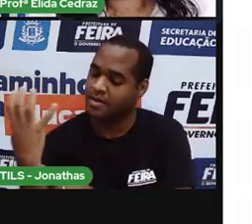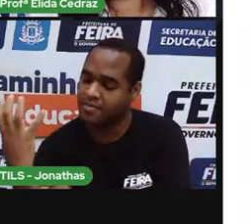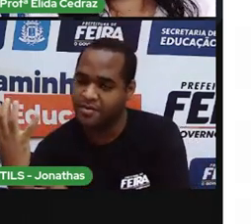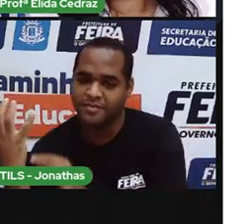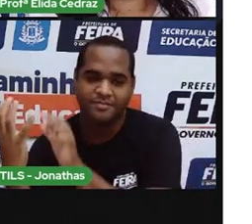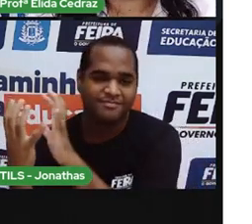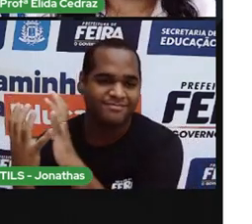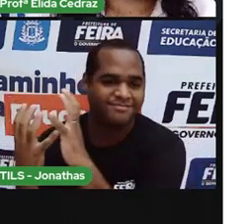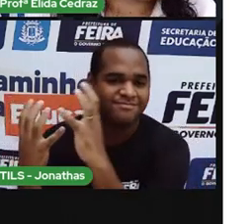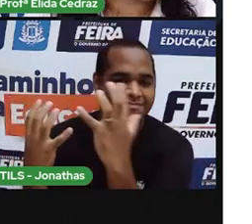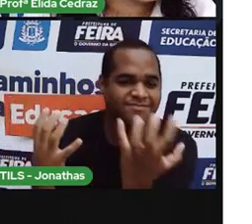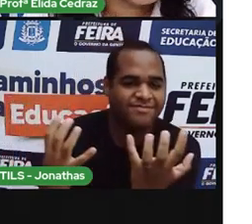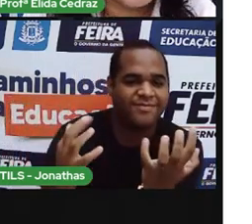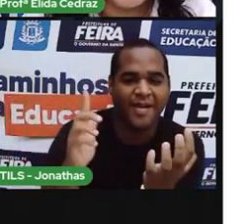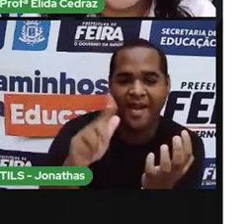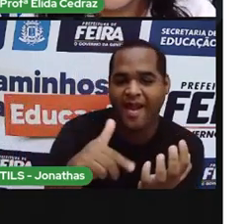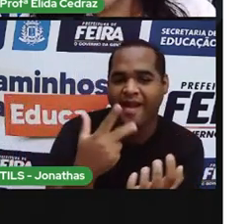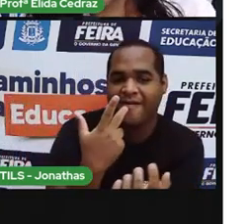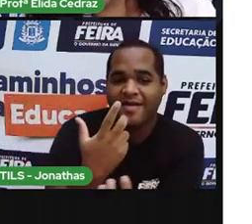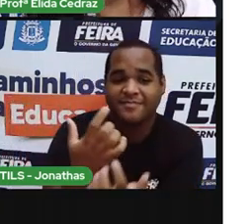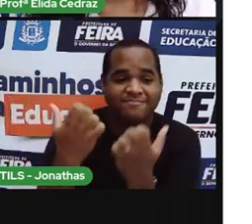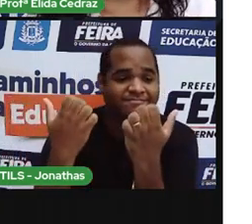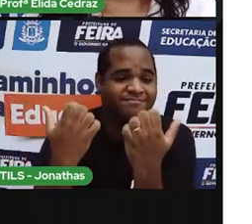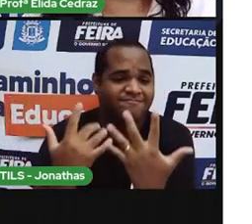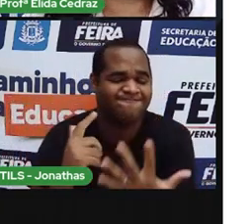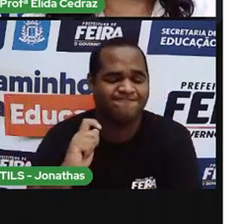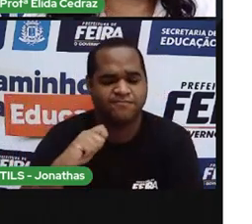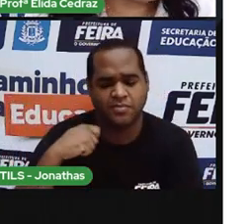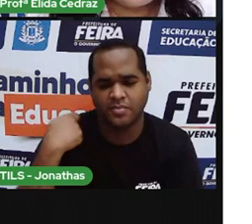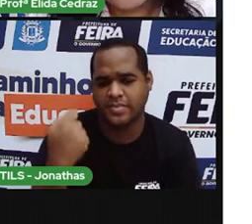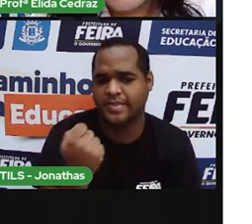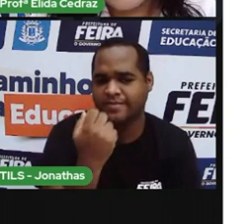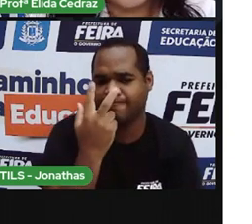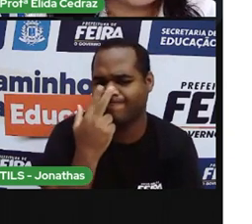Nessa rua tem um bosque